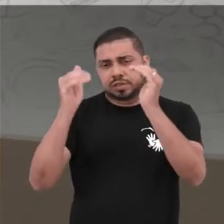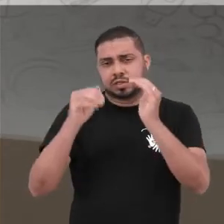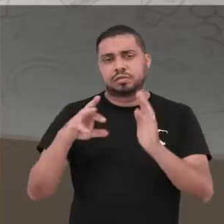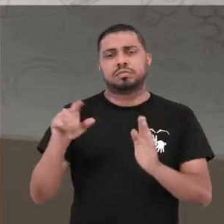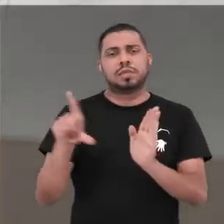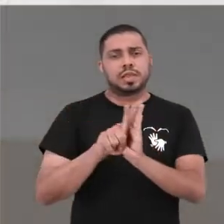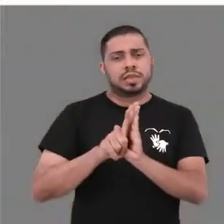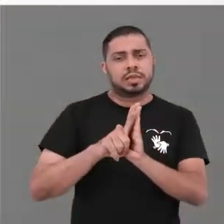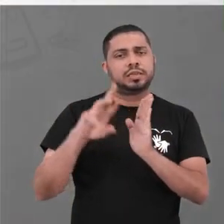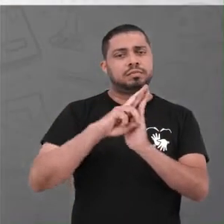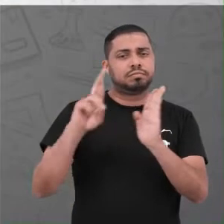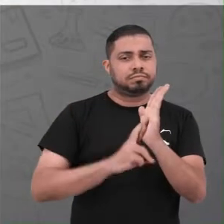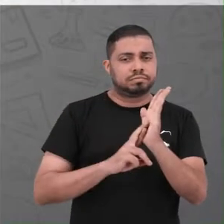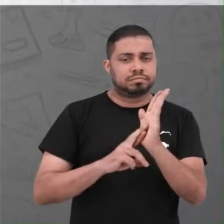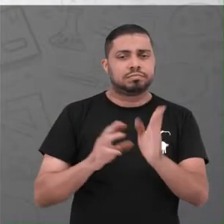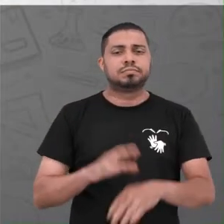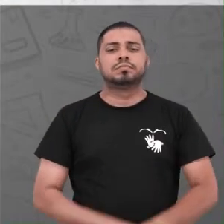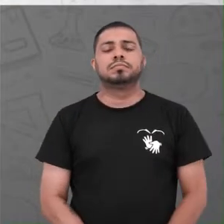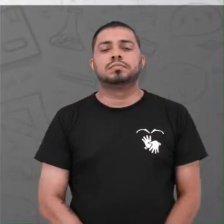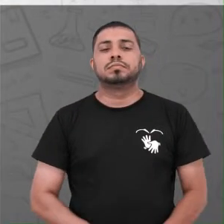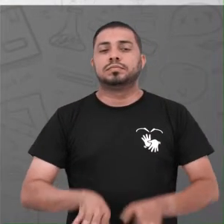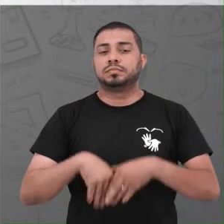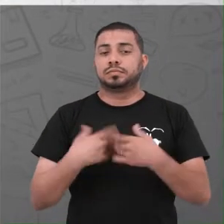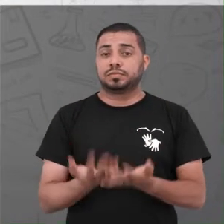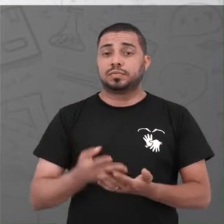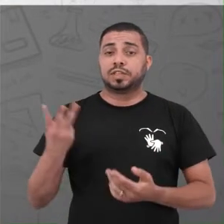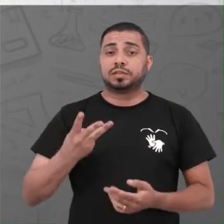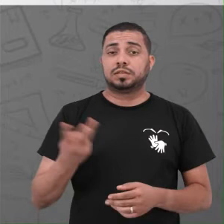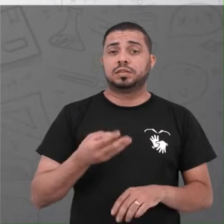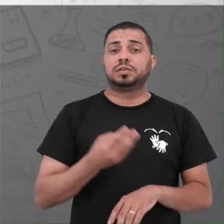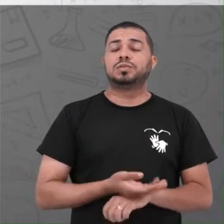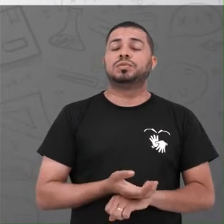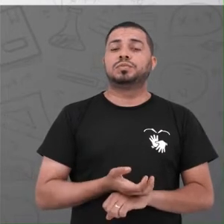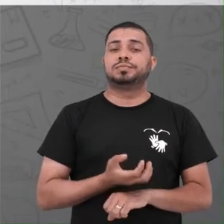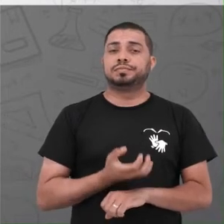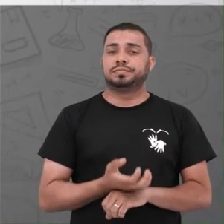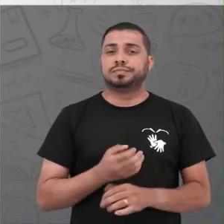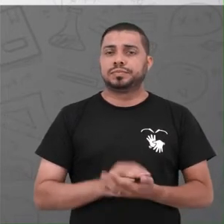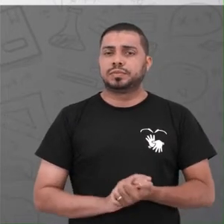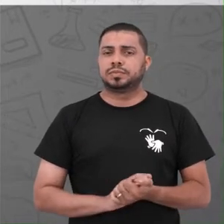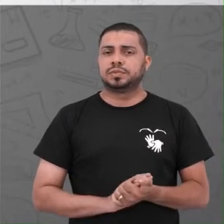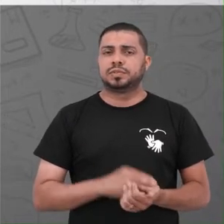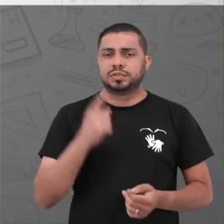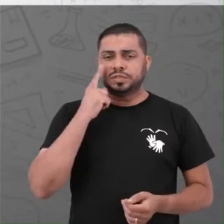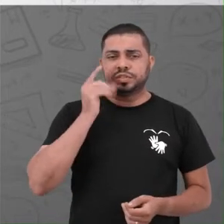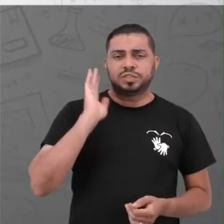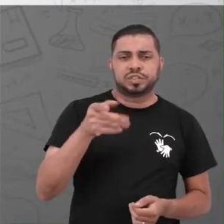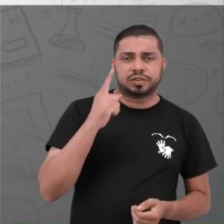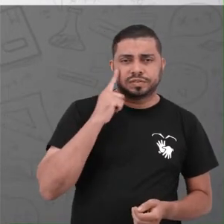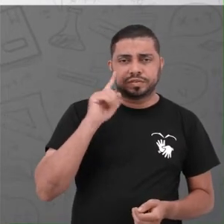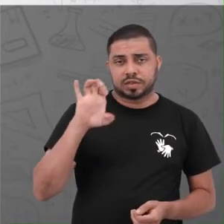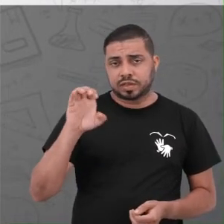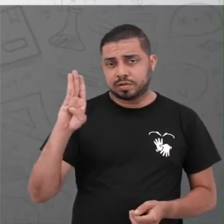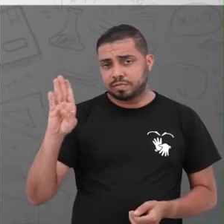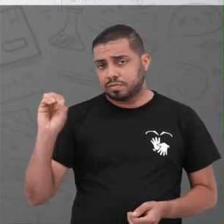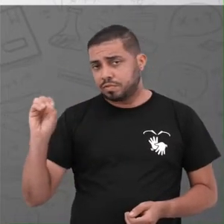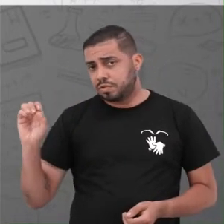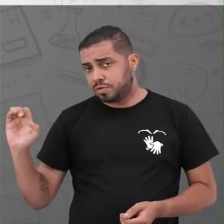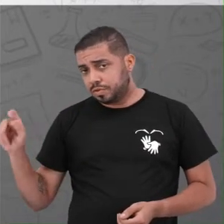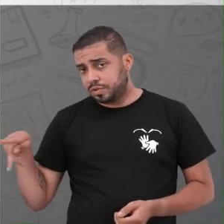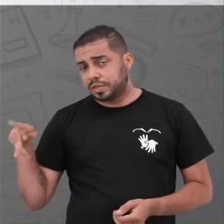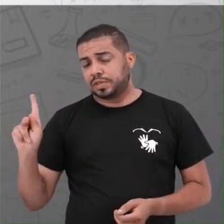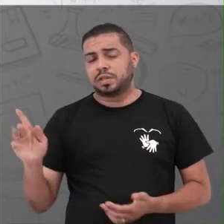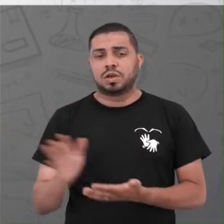cotagem. Então, nessa terceira competência, vocês já viram lá no e-book alguns